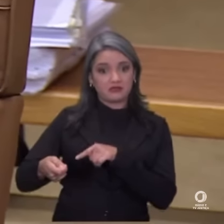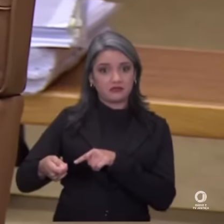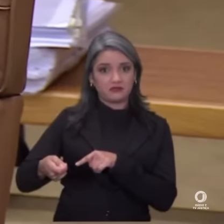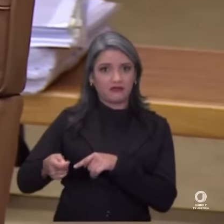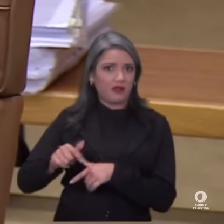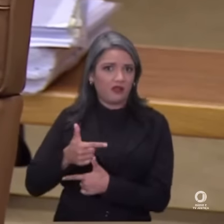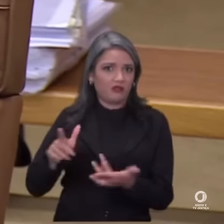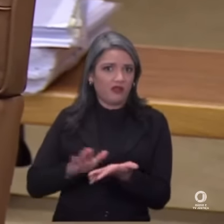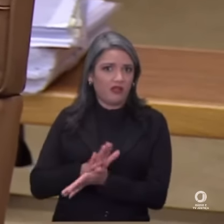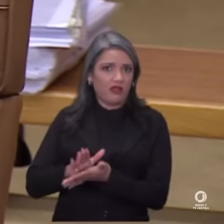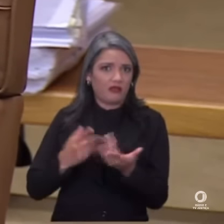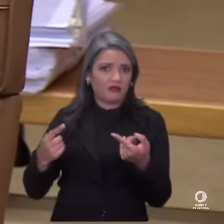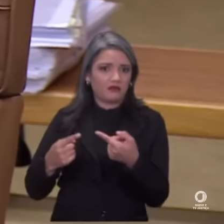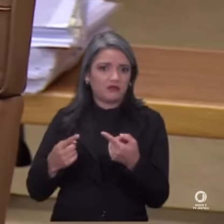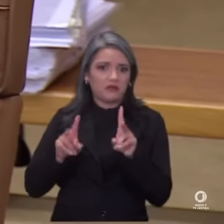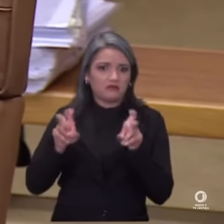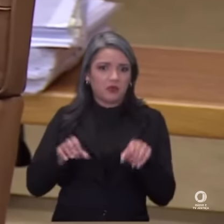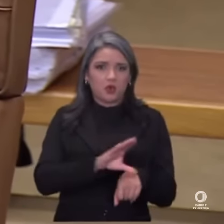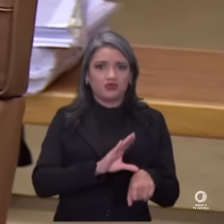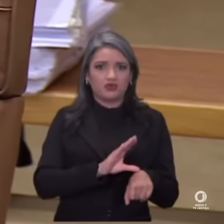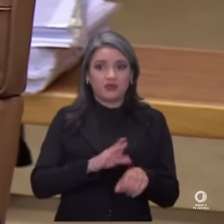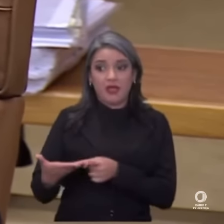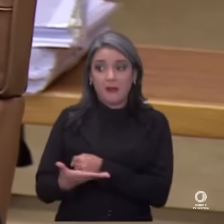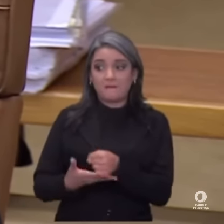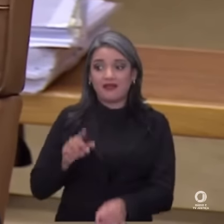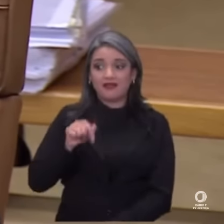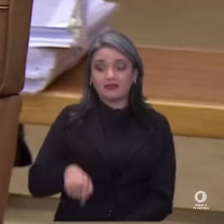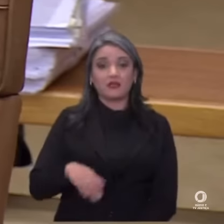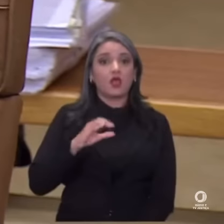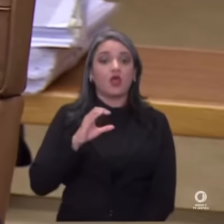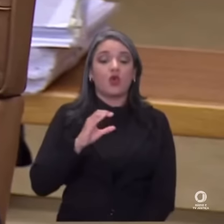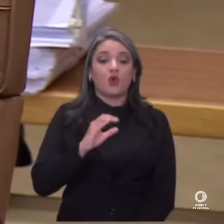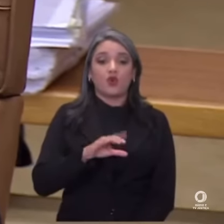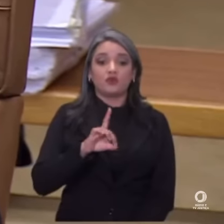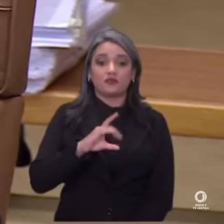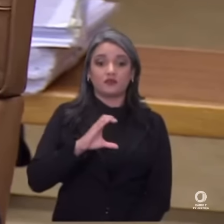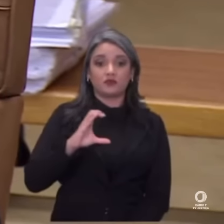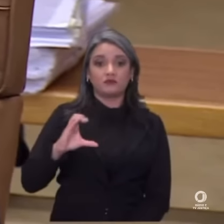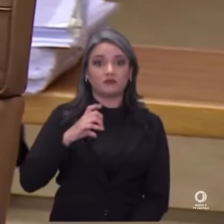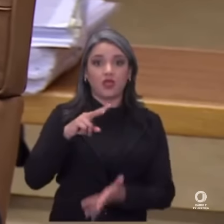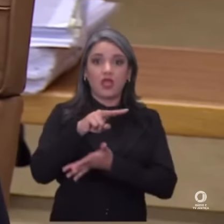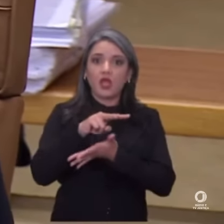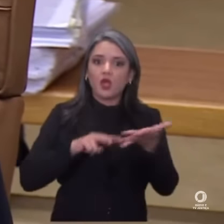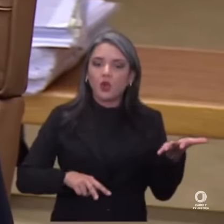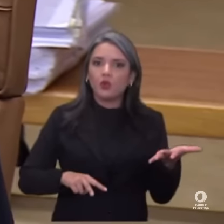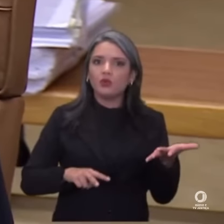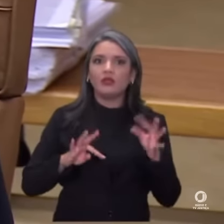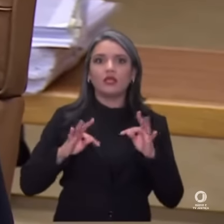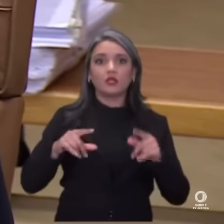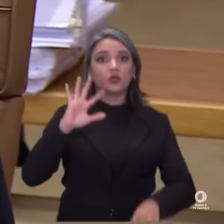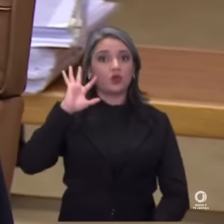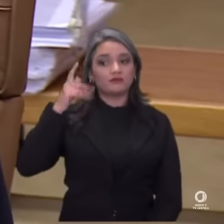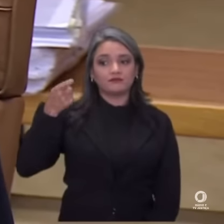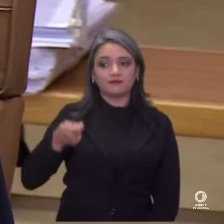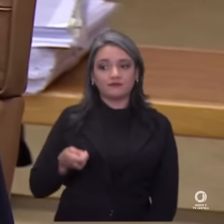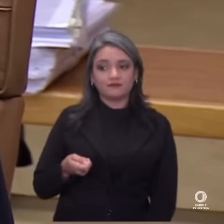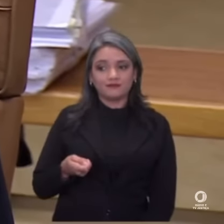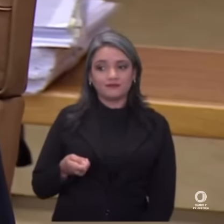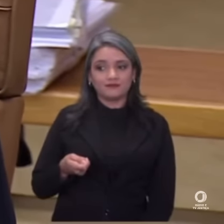A sentença é lastreada no Código de Defesa do Consumidor. Eu li a sentença, página por página. Ela aplica o artigo